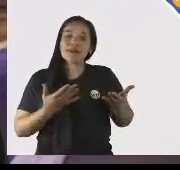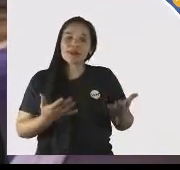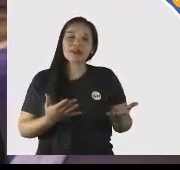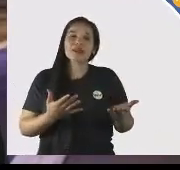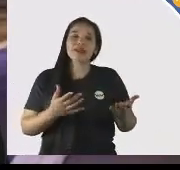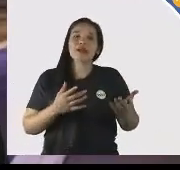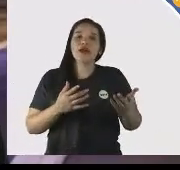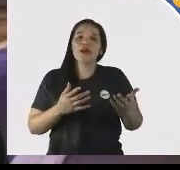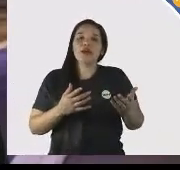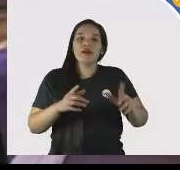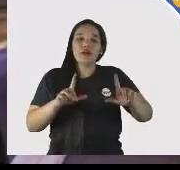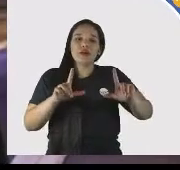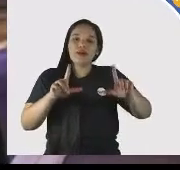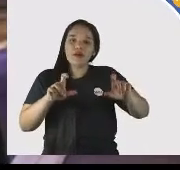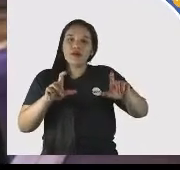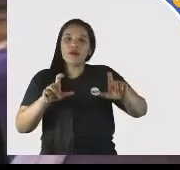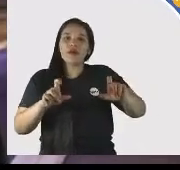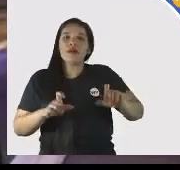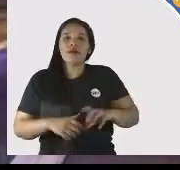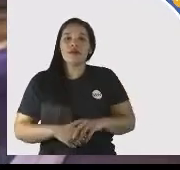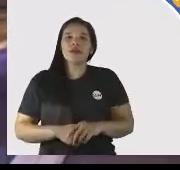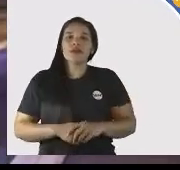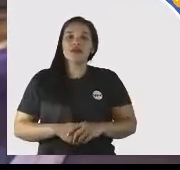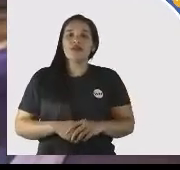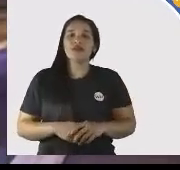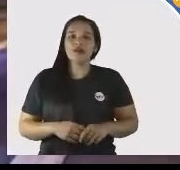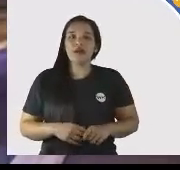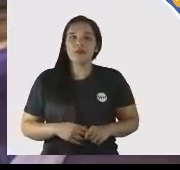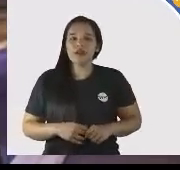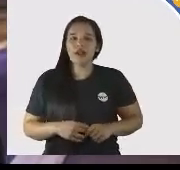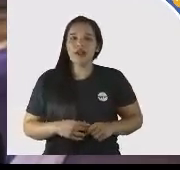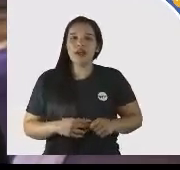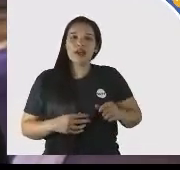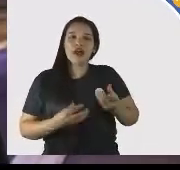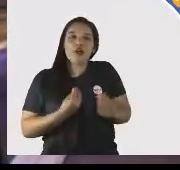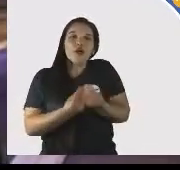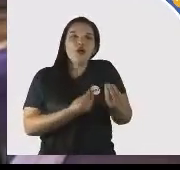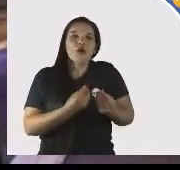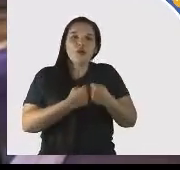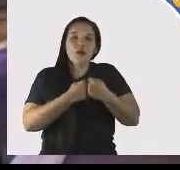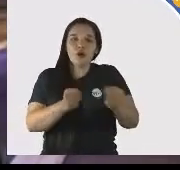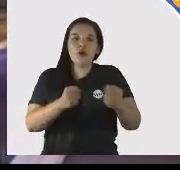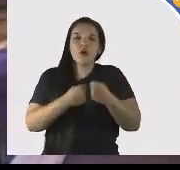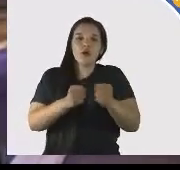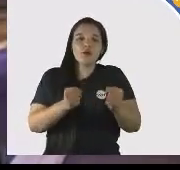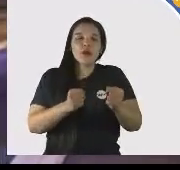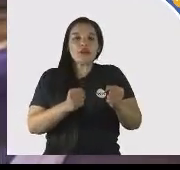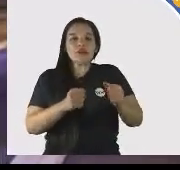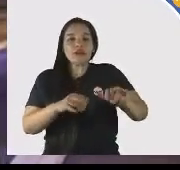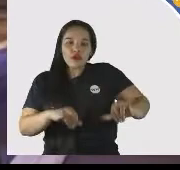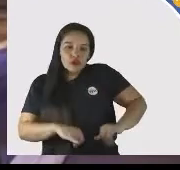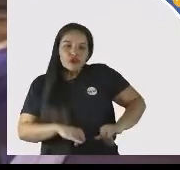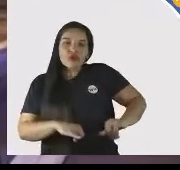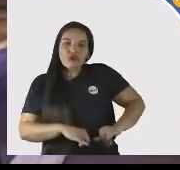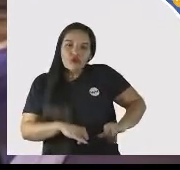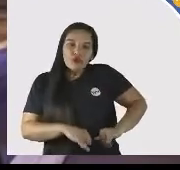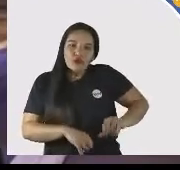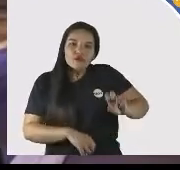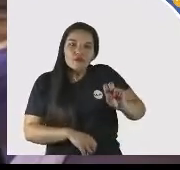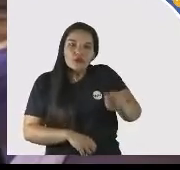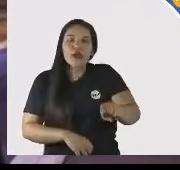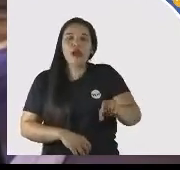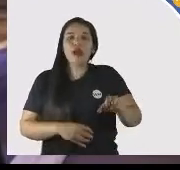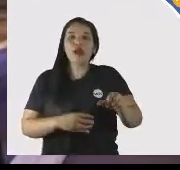é o segmento de ônibus não sofreu muito com a falta de componentes o